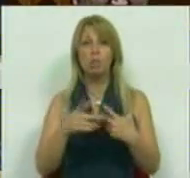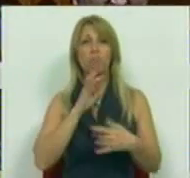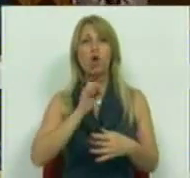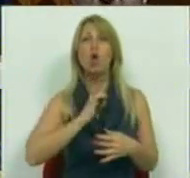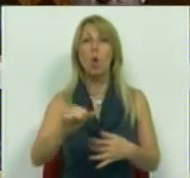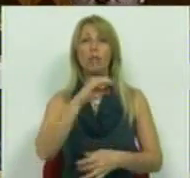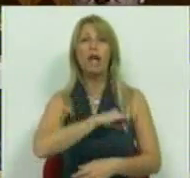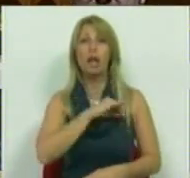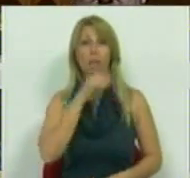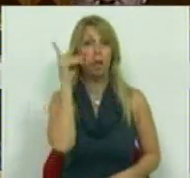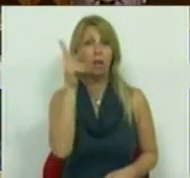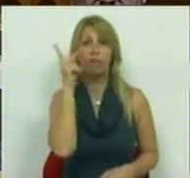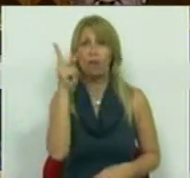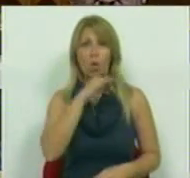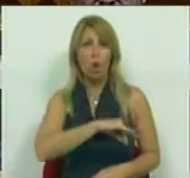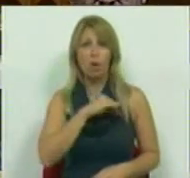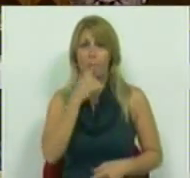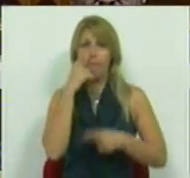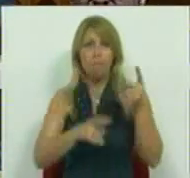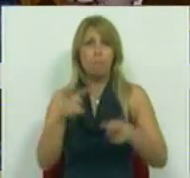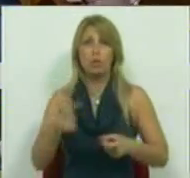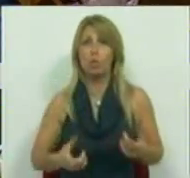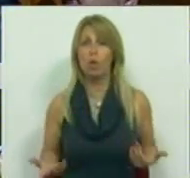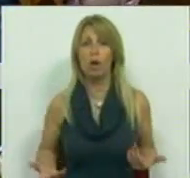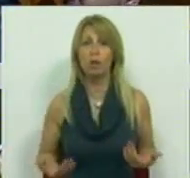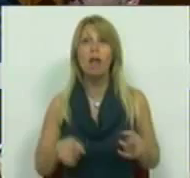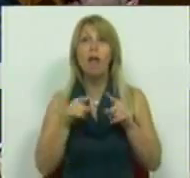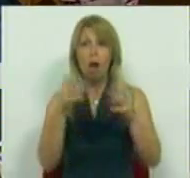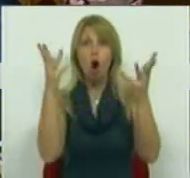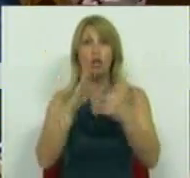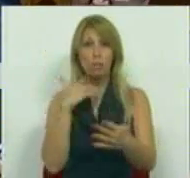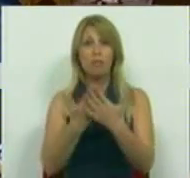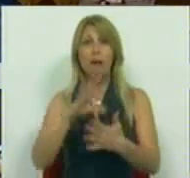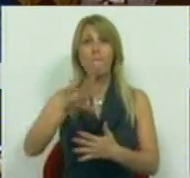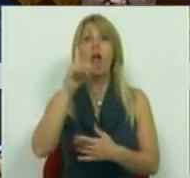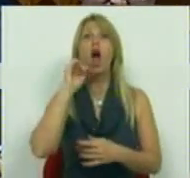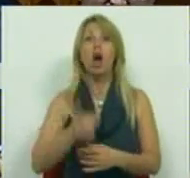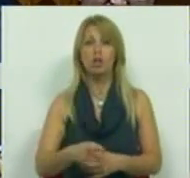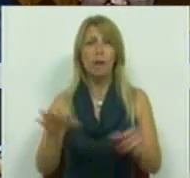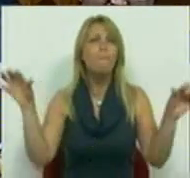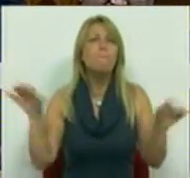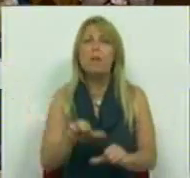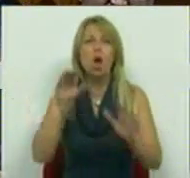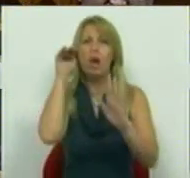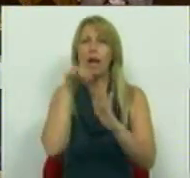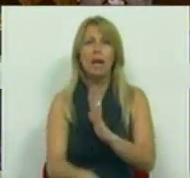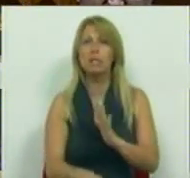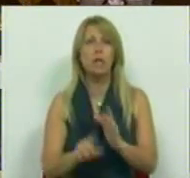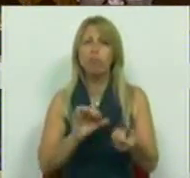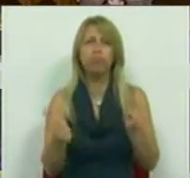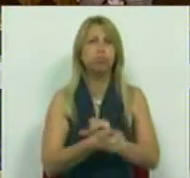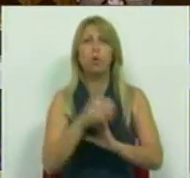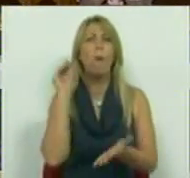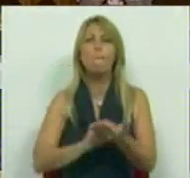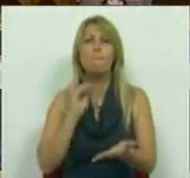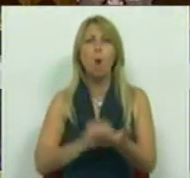rendimento da vida e do trabalho das pessoas. O que este orçamento faz pelo país é a pior recessão, é empobrecê-lo,